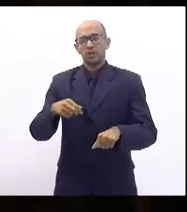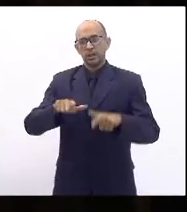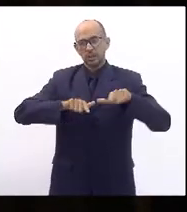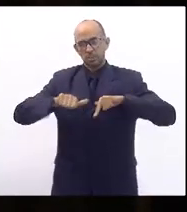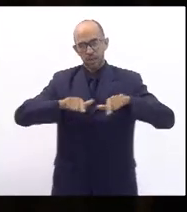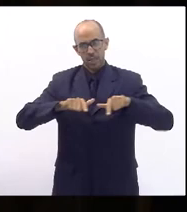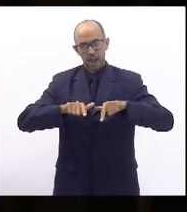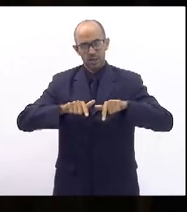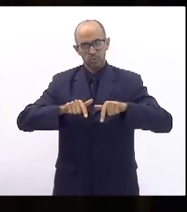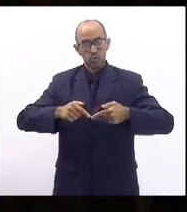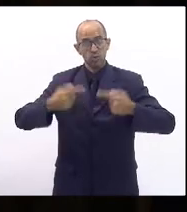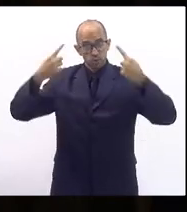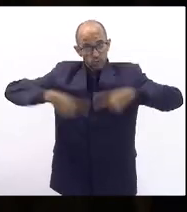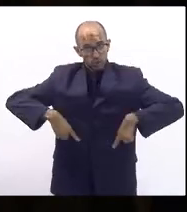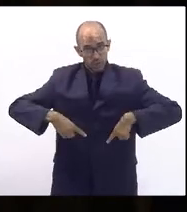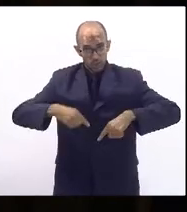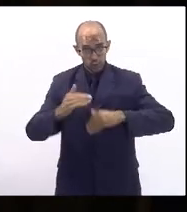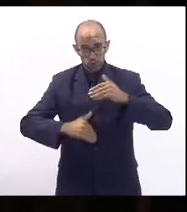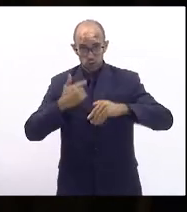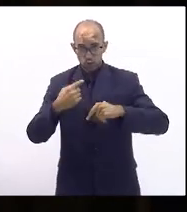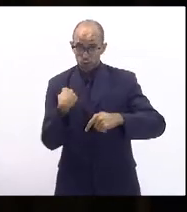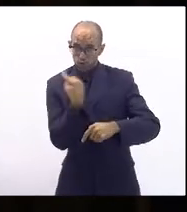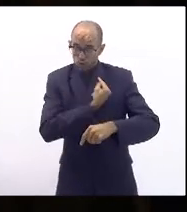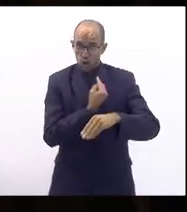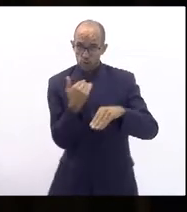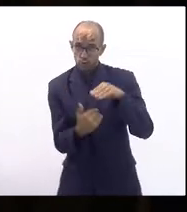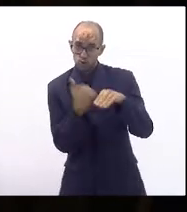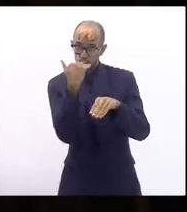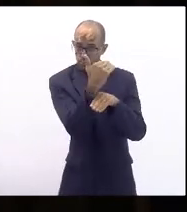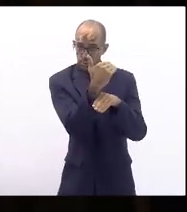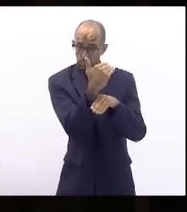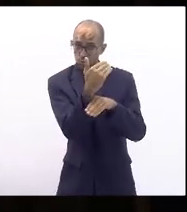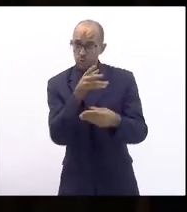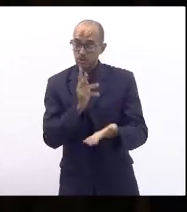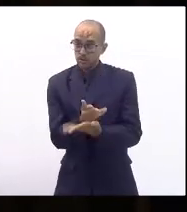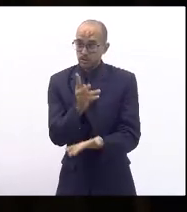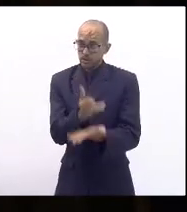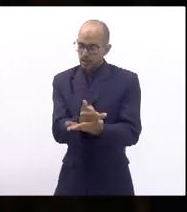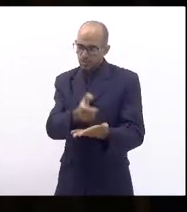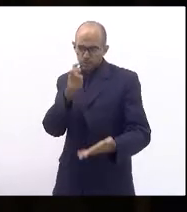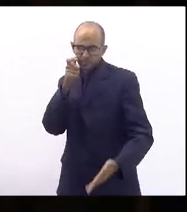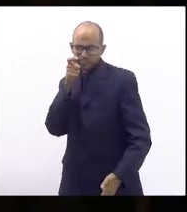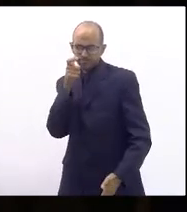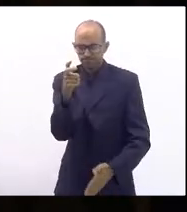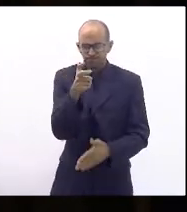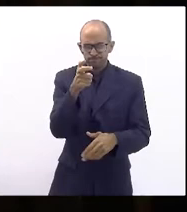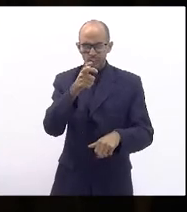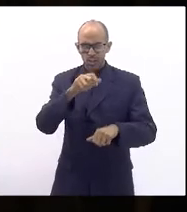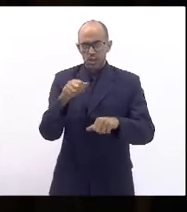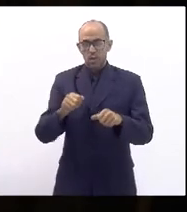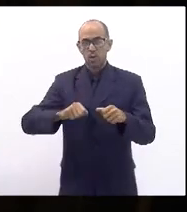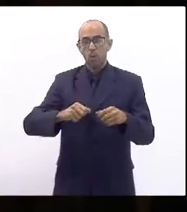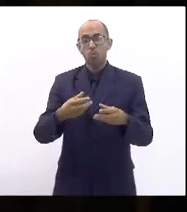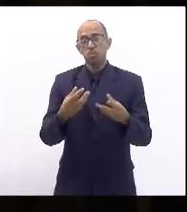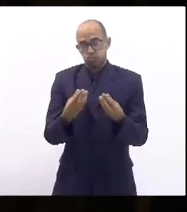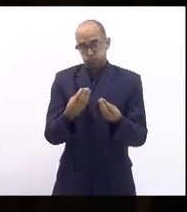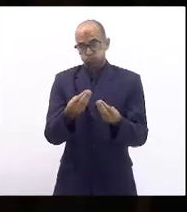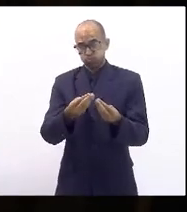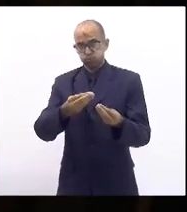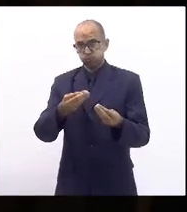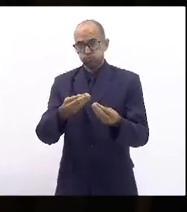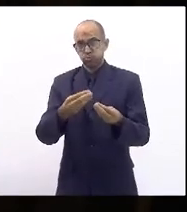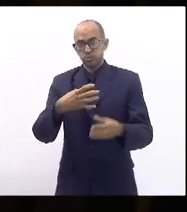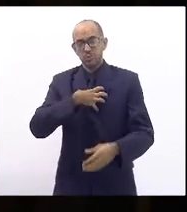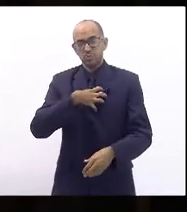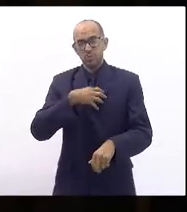ultrapassados sempre em prol de Nossa gente com perseverança e as entrada o patriotismo o apanágio do